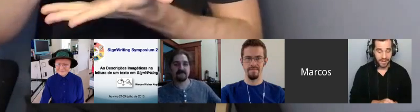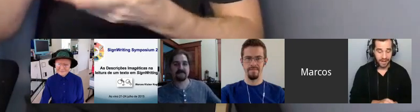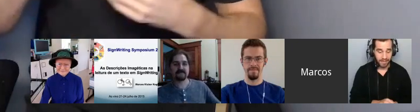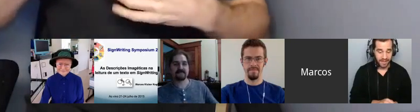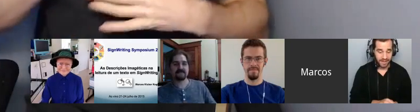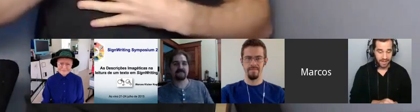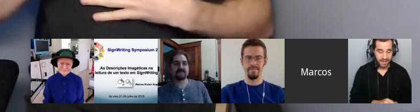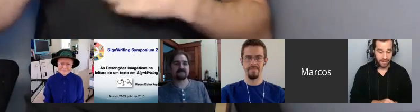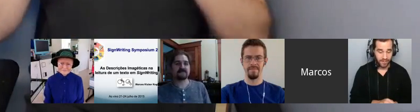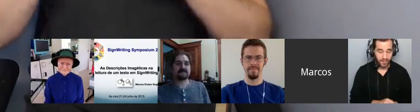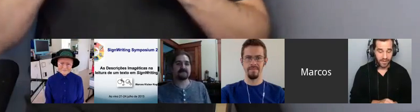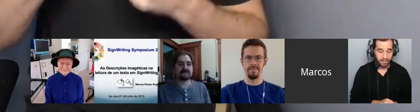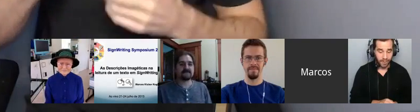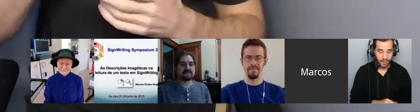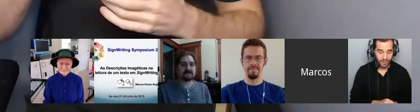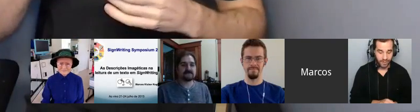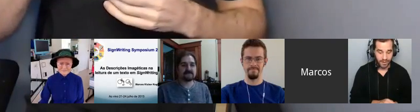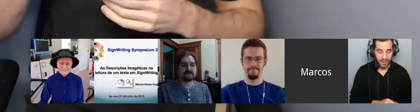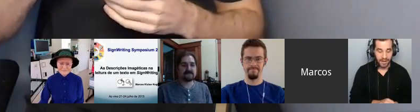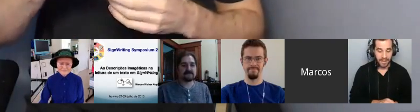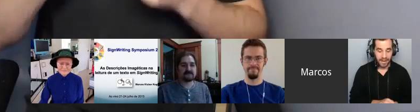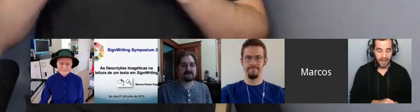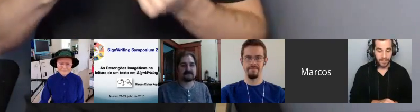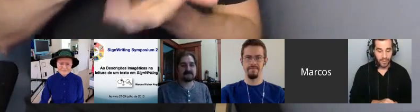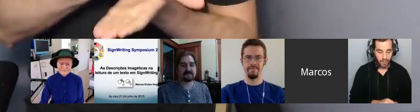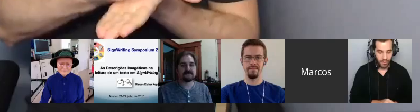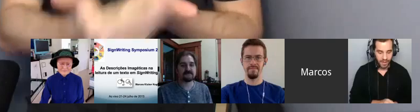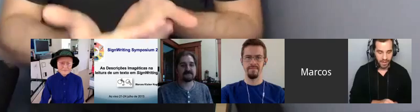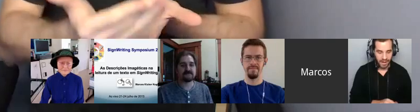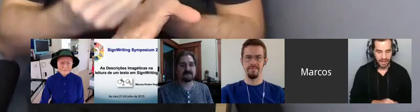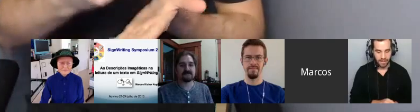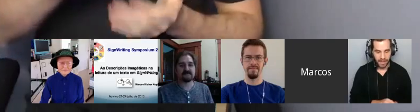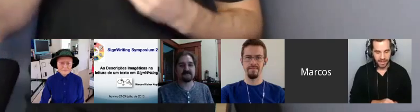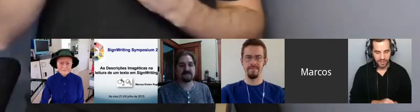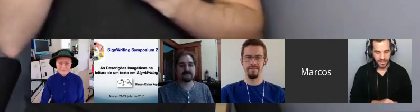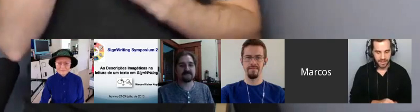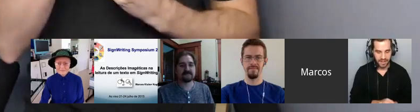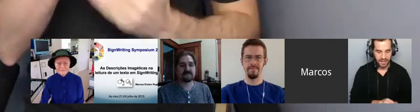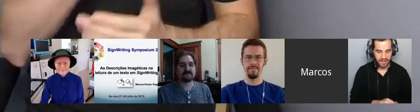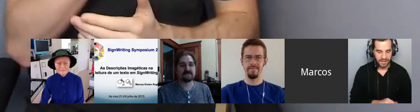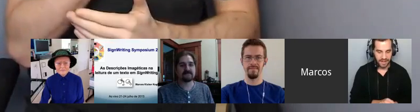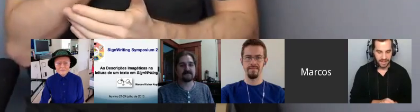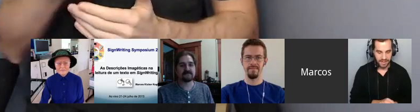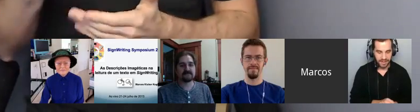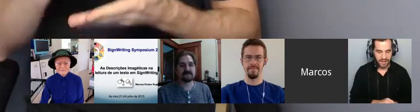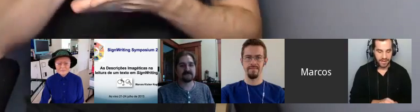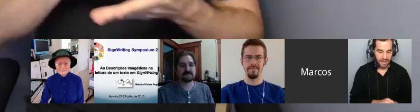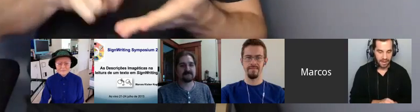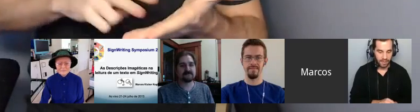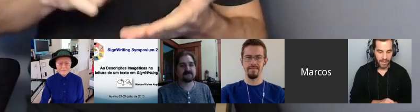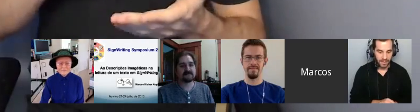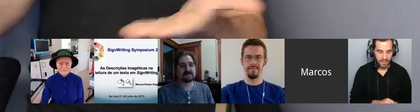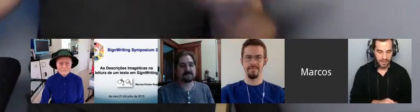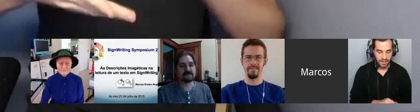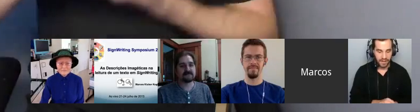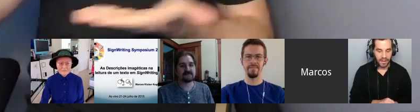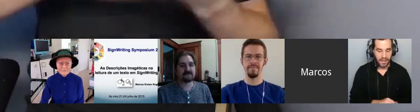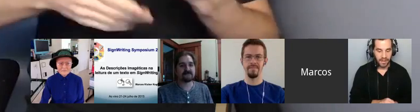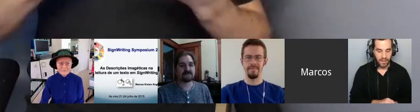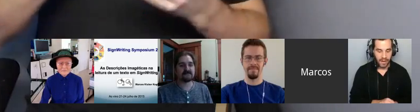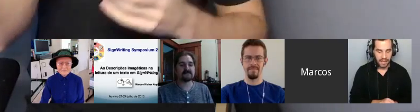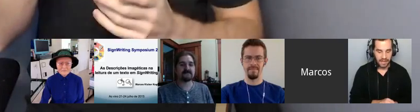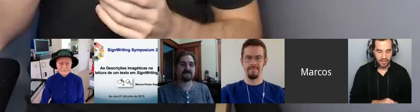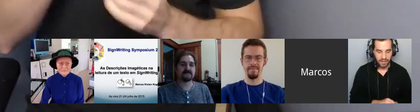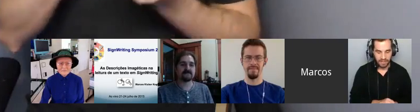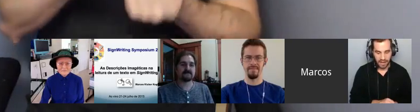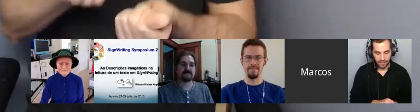primeira apresentação em um simpósio sobre a temática escrita de sinais, Sign Writing,